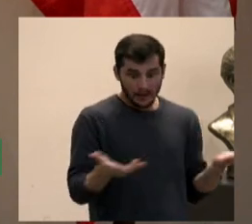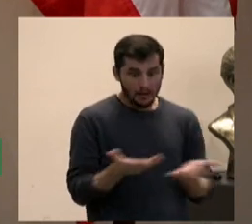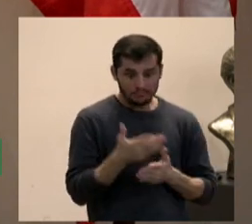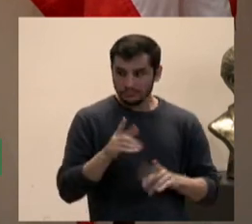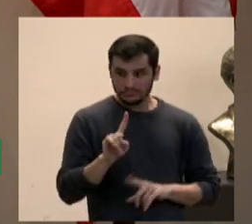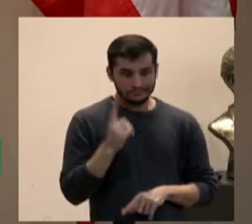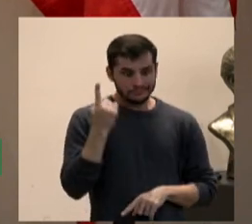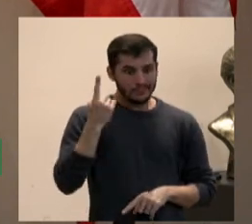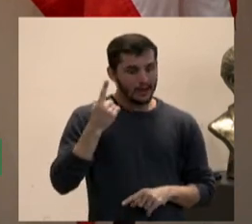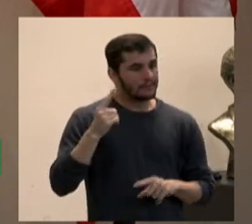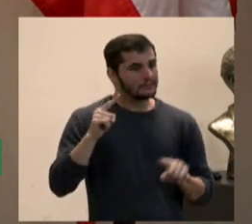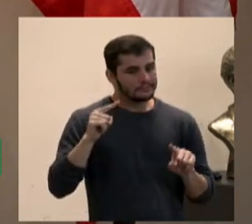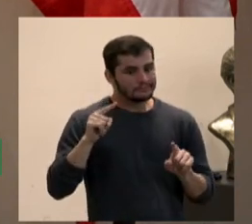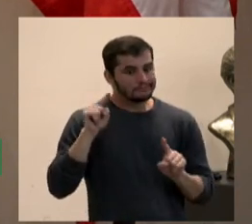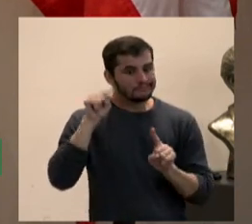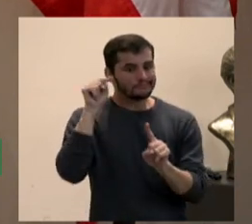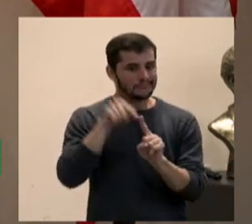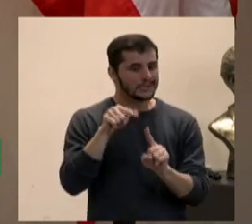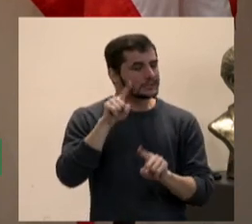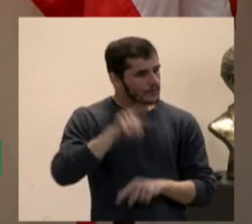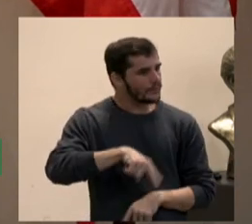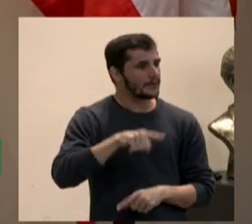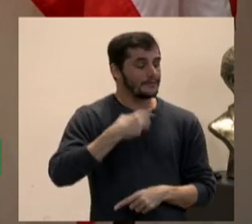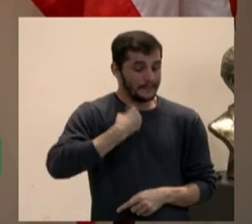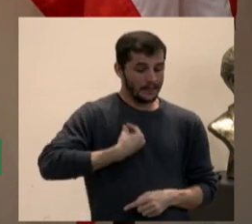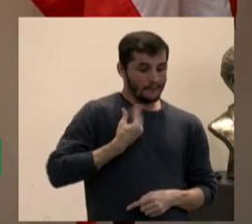primeira tarefa no pacto